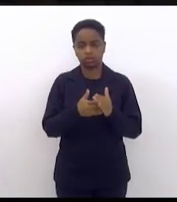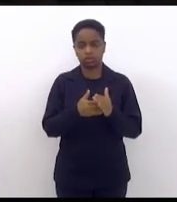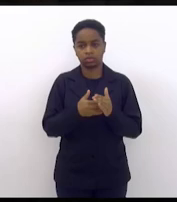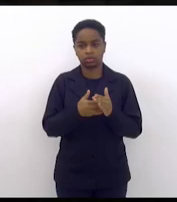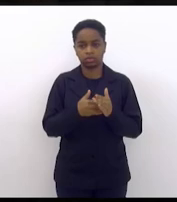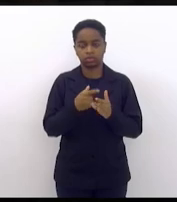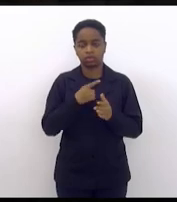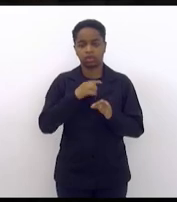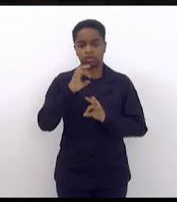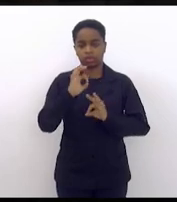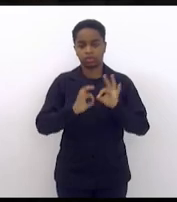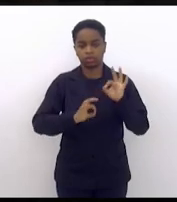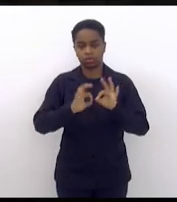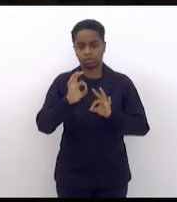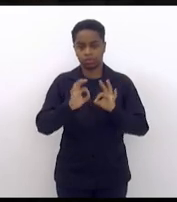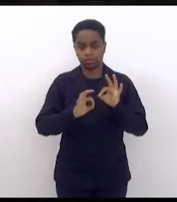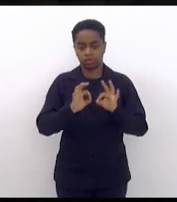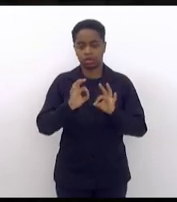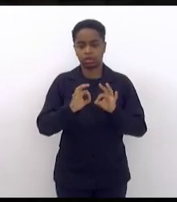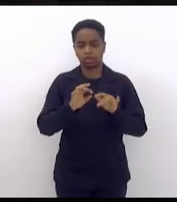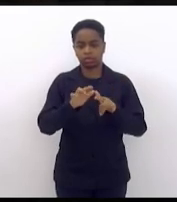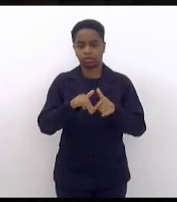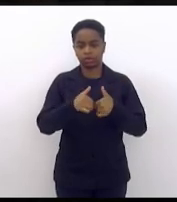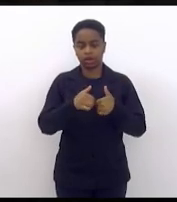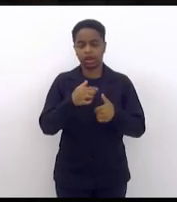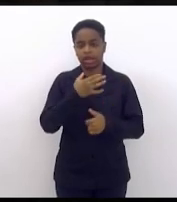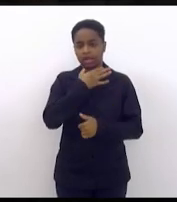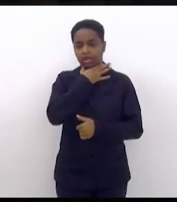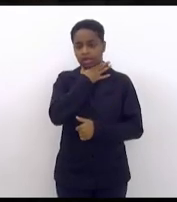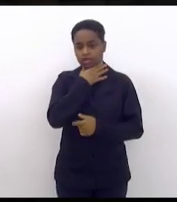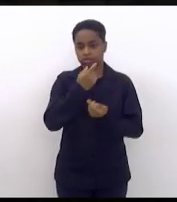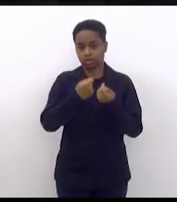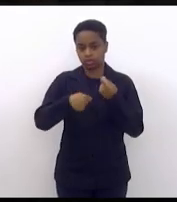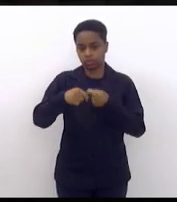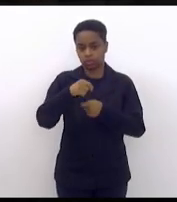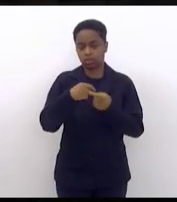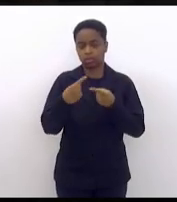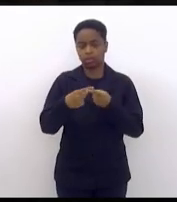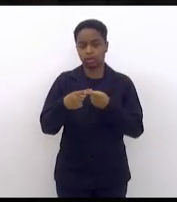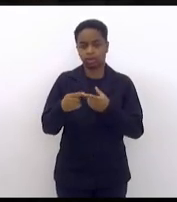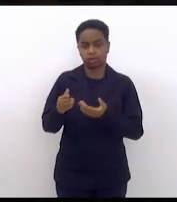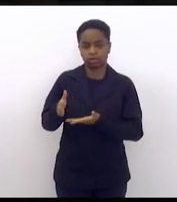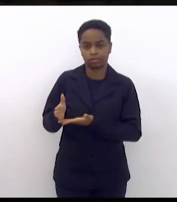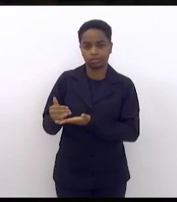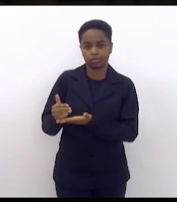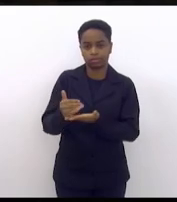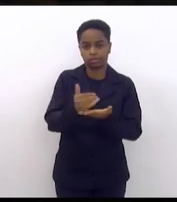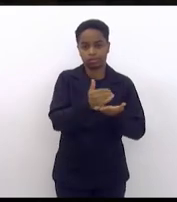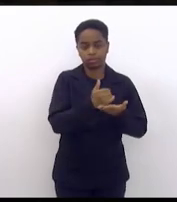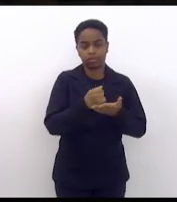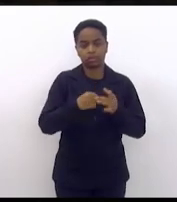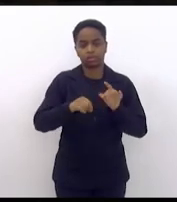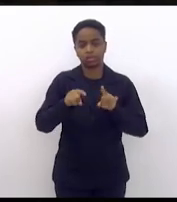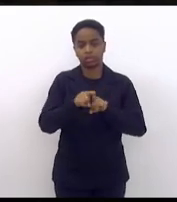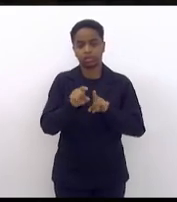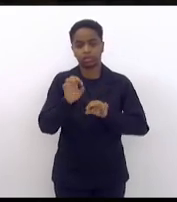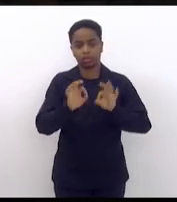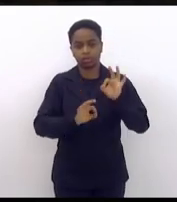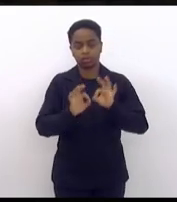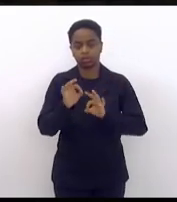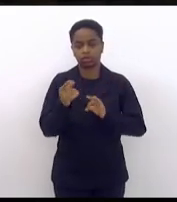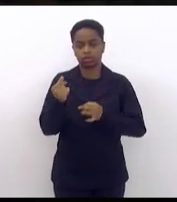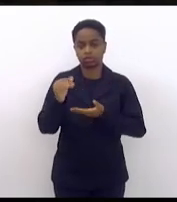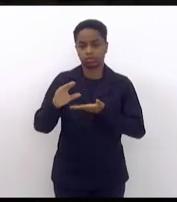pano de fundo de uma crise econômica, uma crise de arrecadação, de composição das receitas do